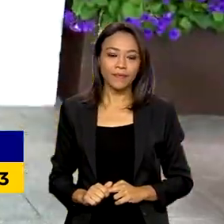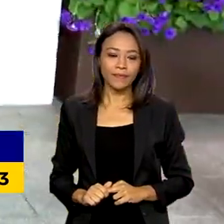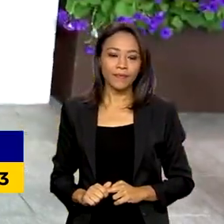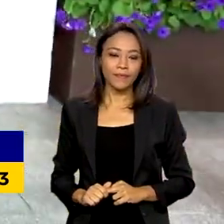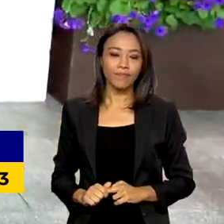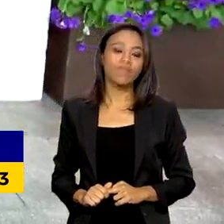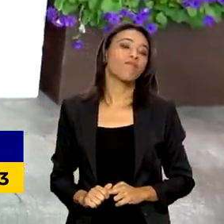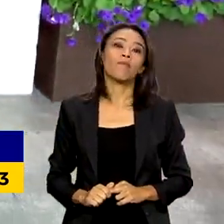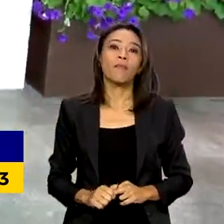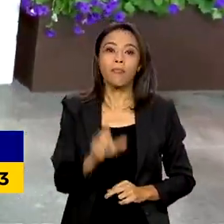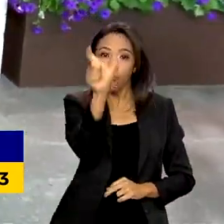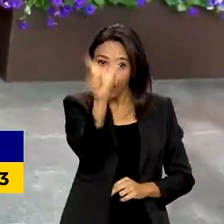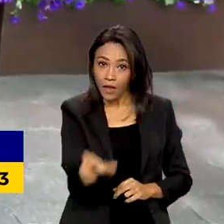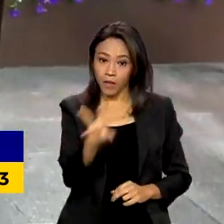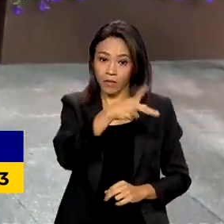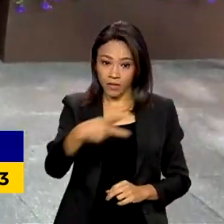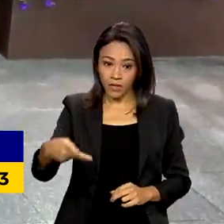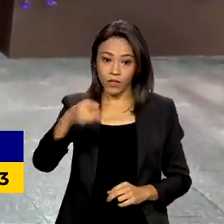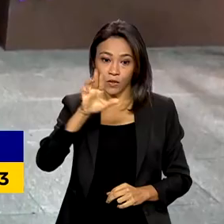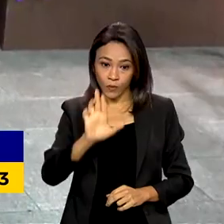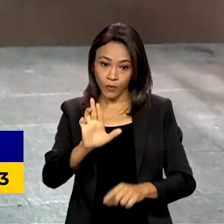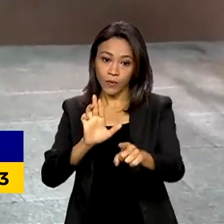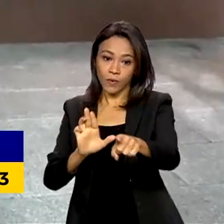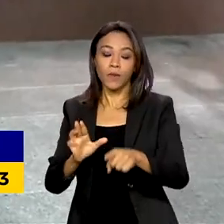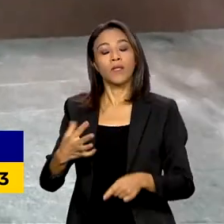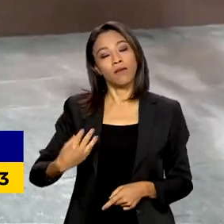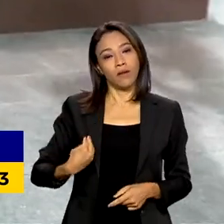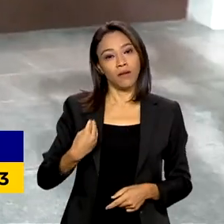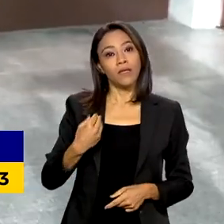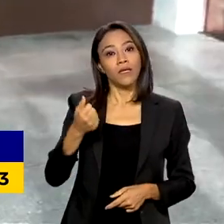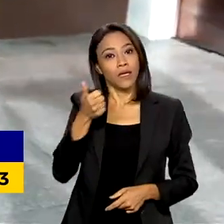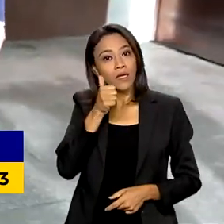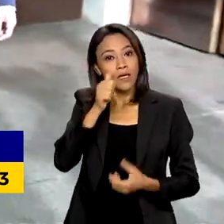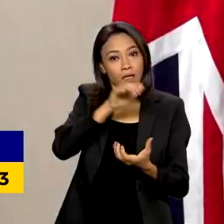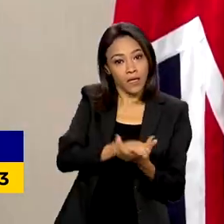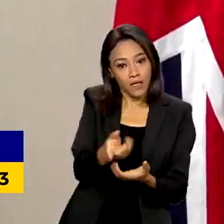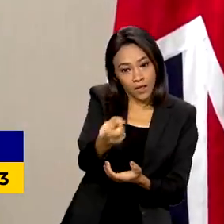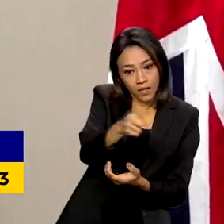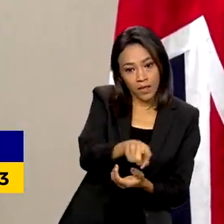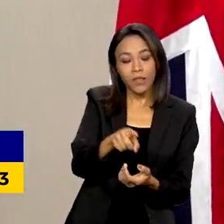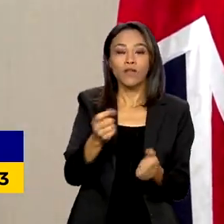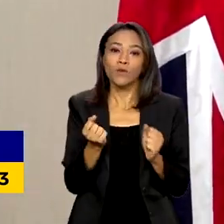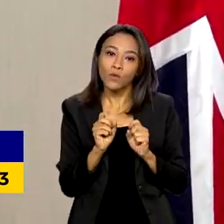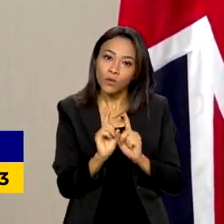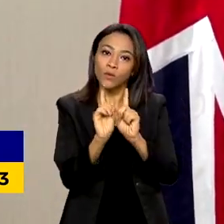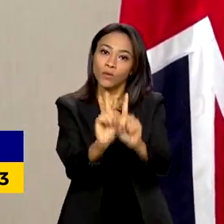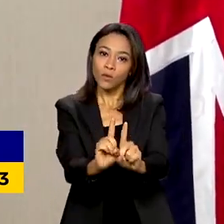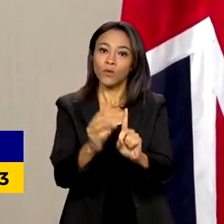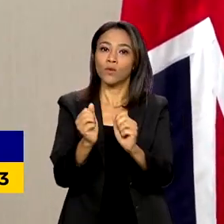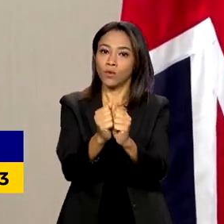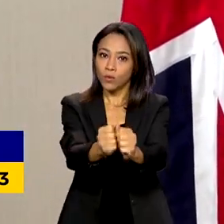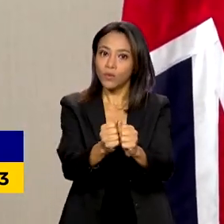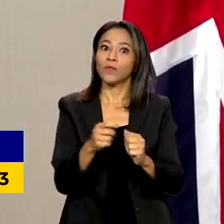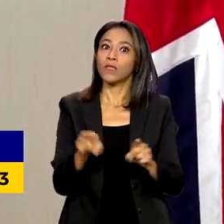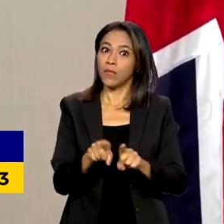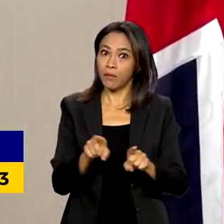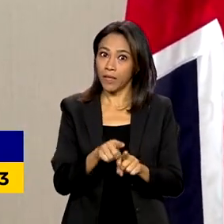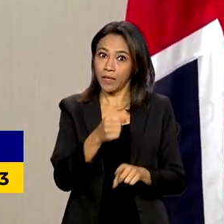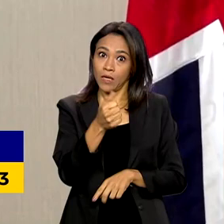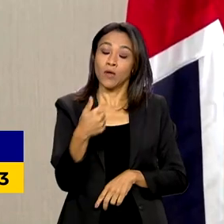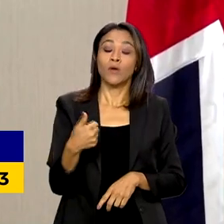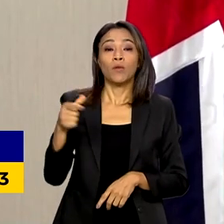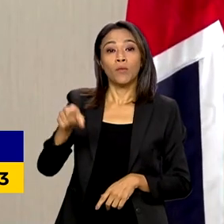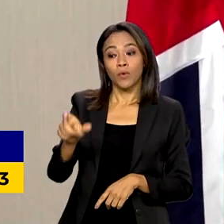o presidente Lula e a esposa janja estavam entre os convidados para a coroação Lula também foi recebido por Charles